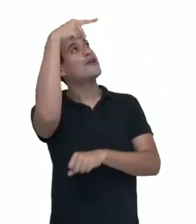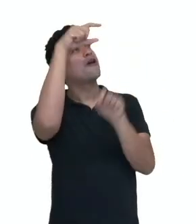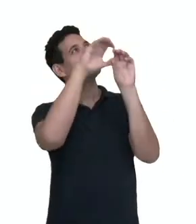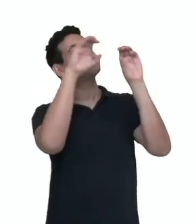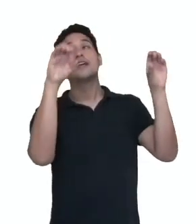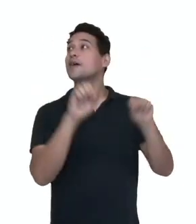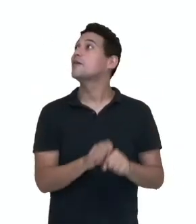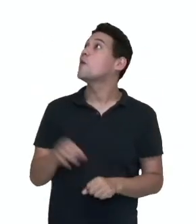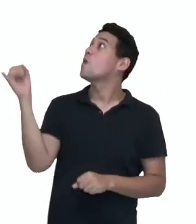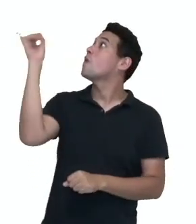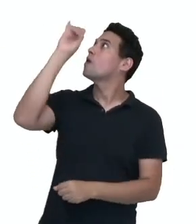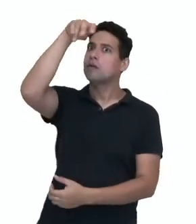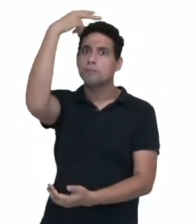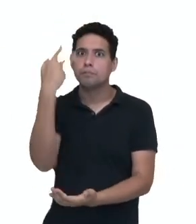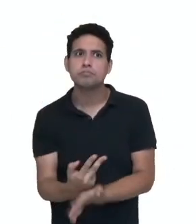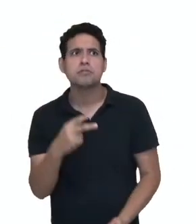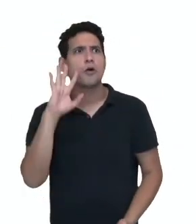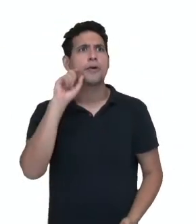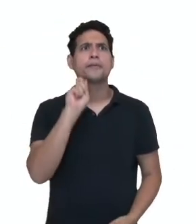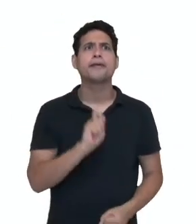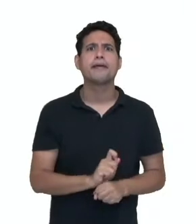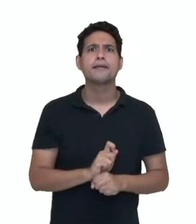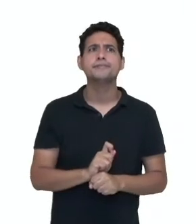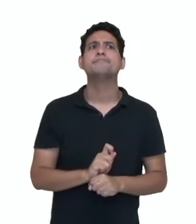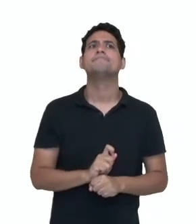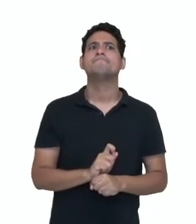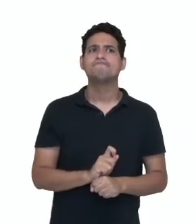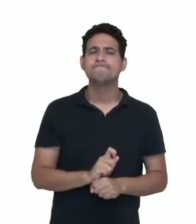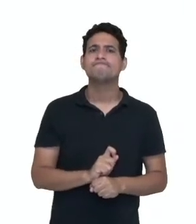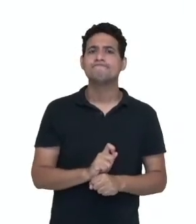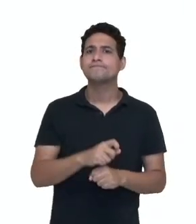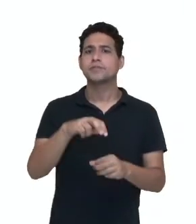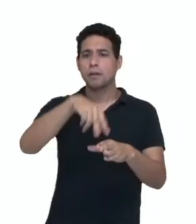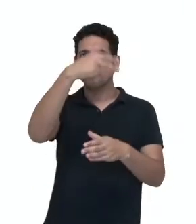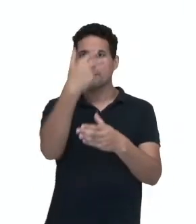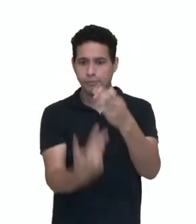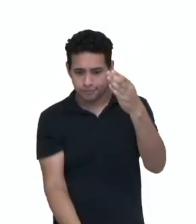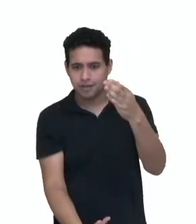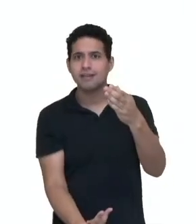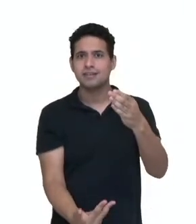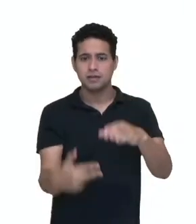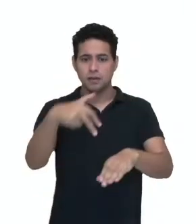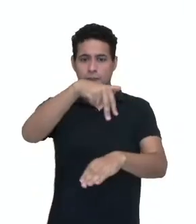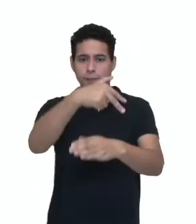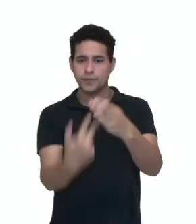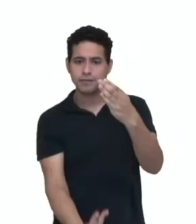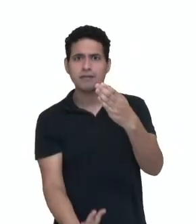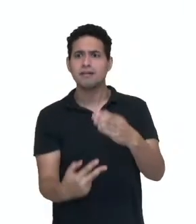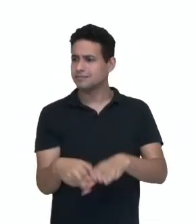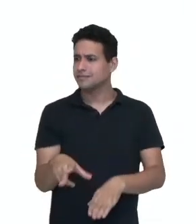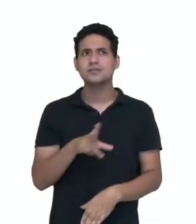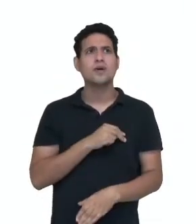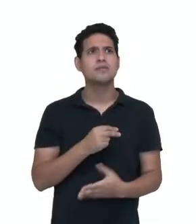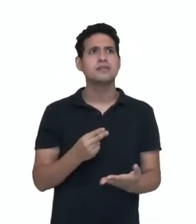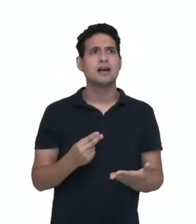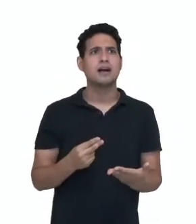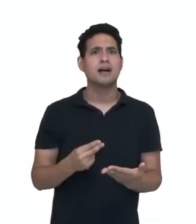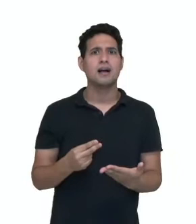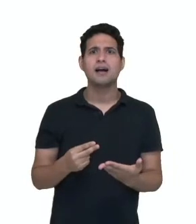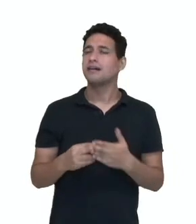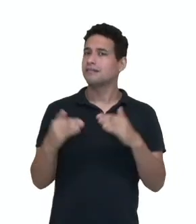Olá e pum, o que aconteceu? Ele cai num buraco, certo? Então,